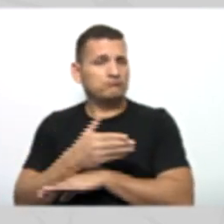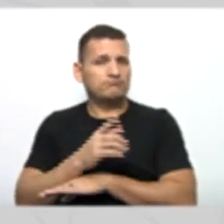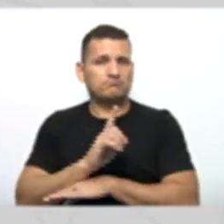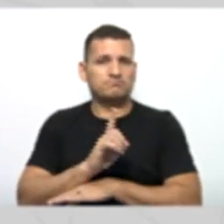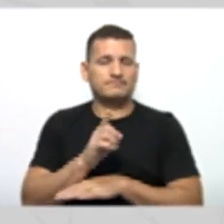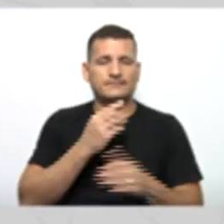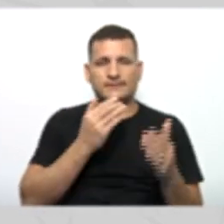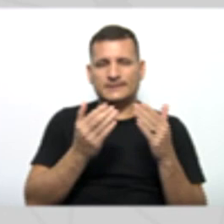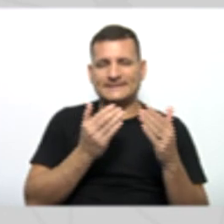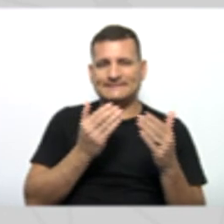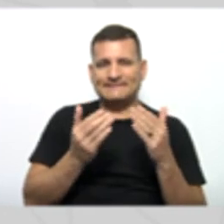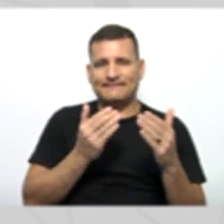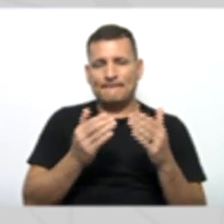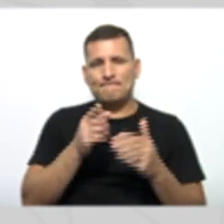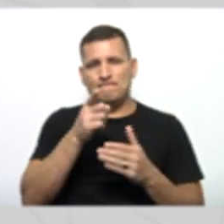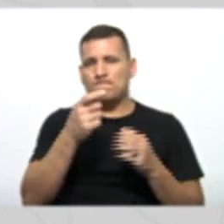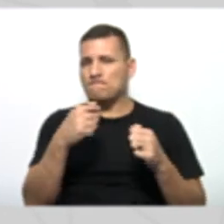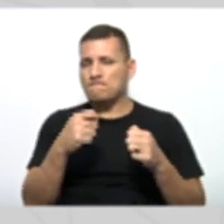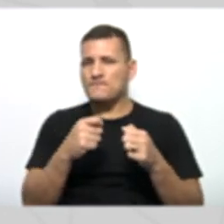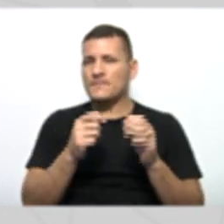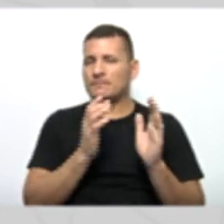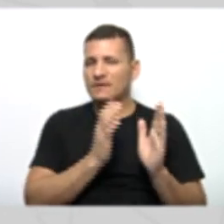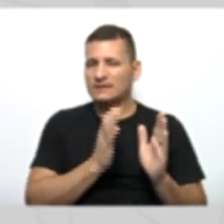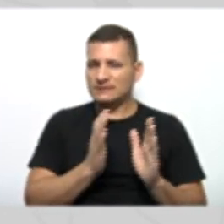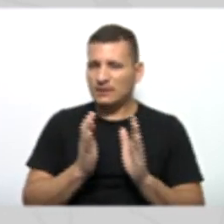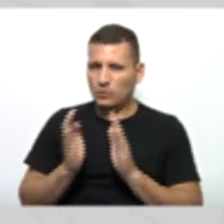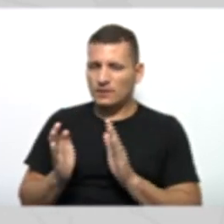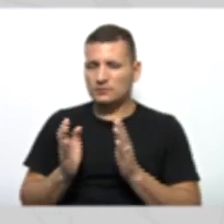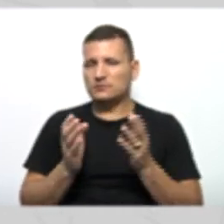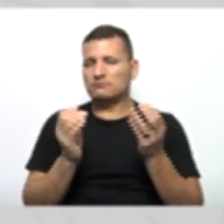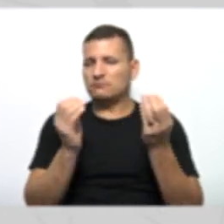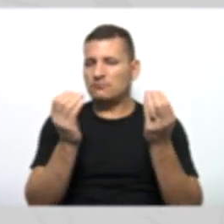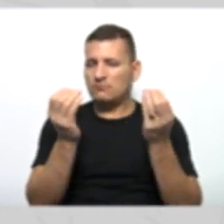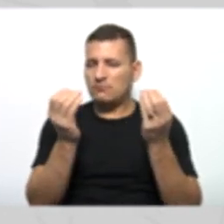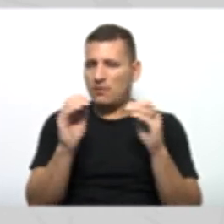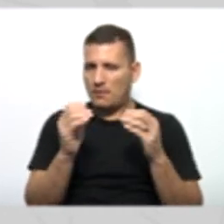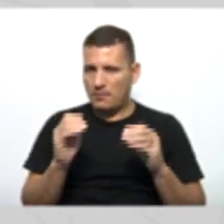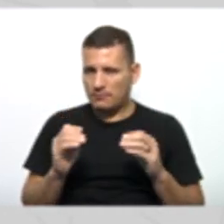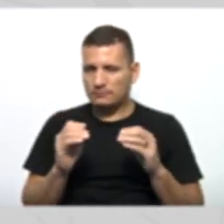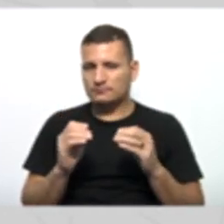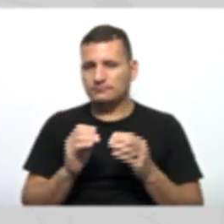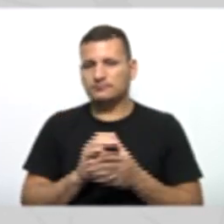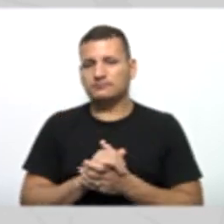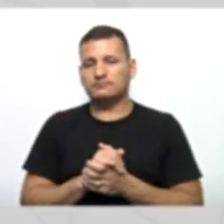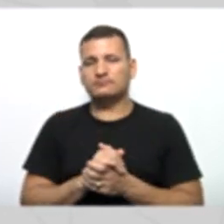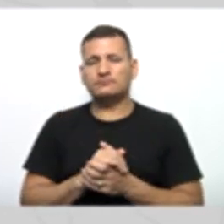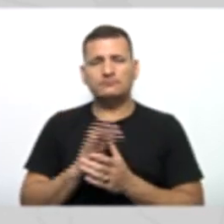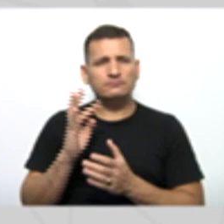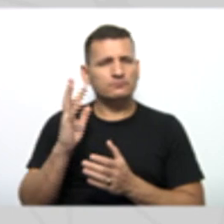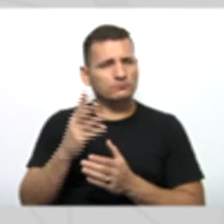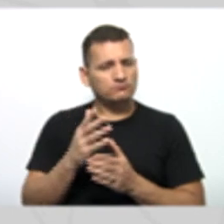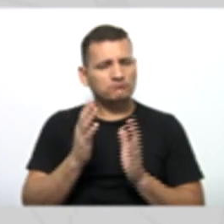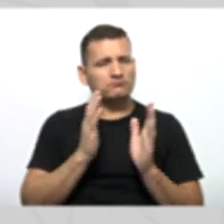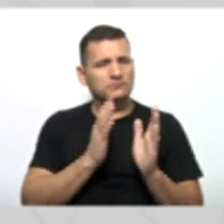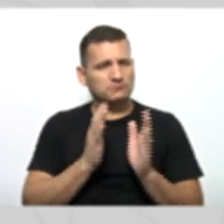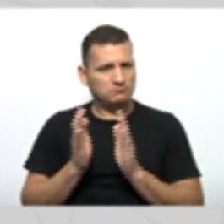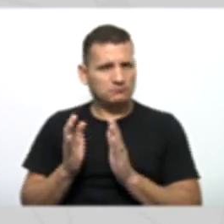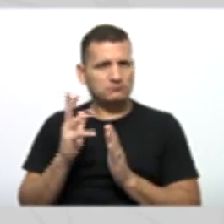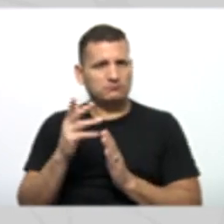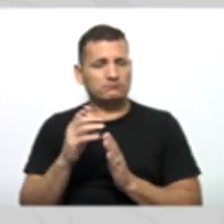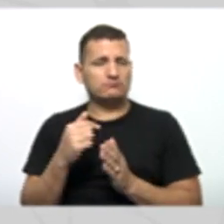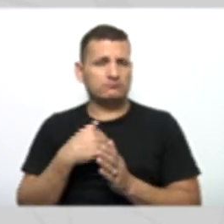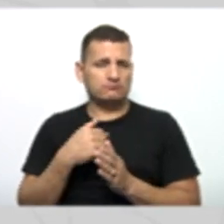Lembram bem, você vai ter que criar essa sequência para o seu usuário. A Luiz vai ter que criar a sequência de tudo? Eu aconselho as